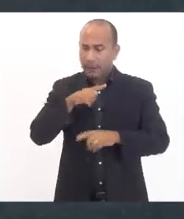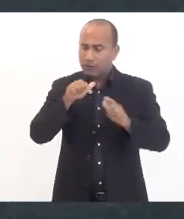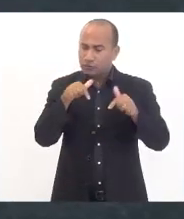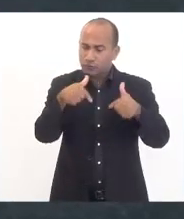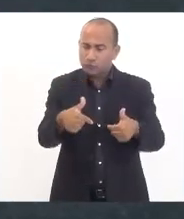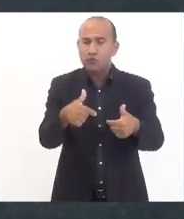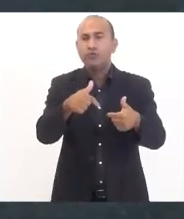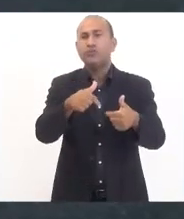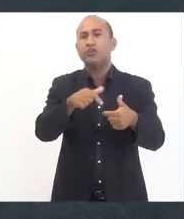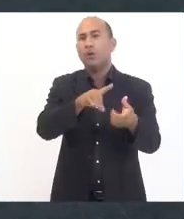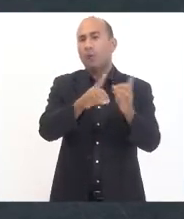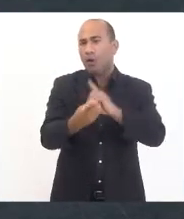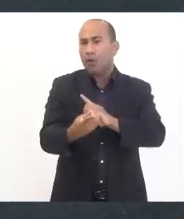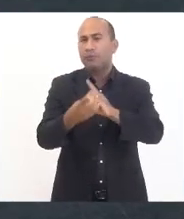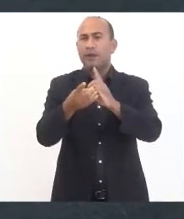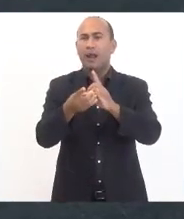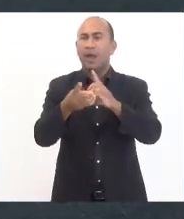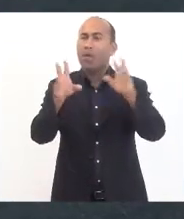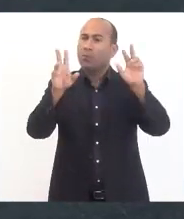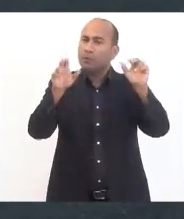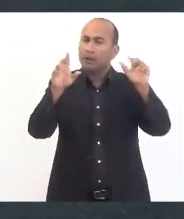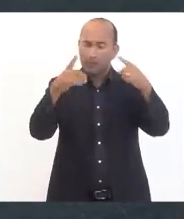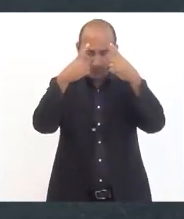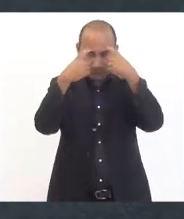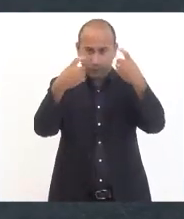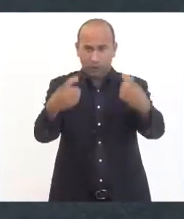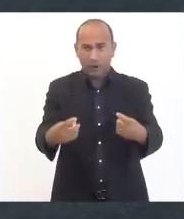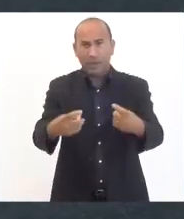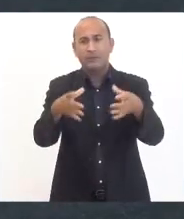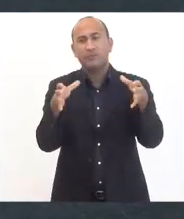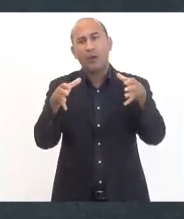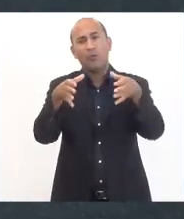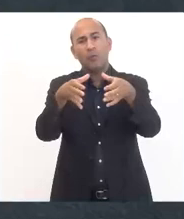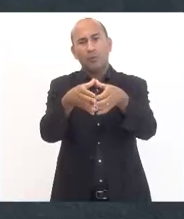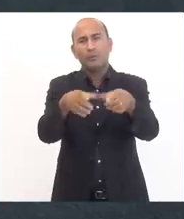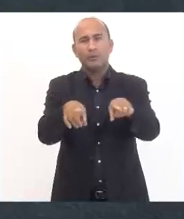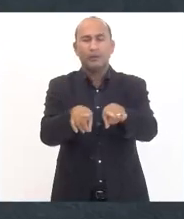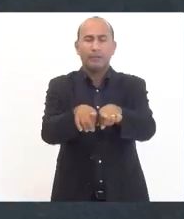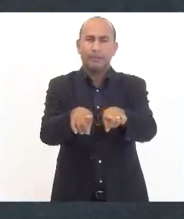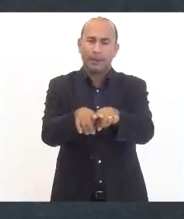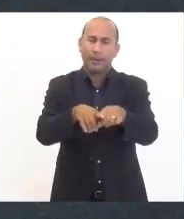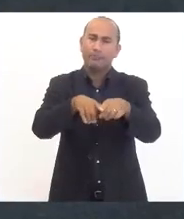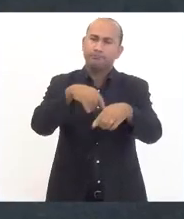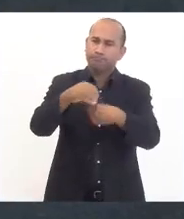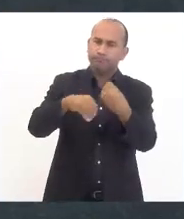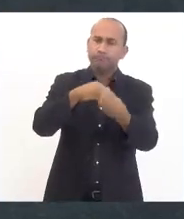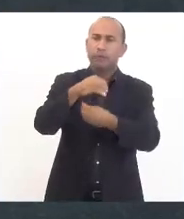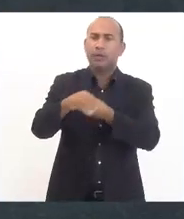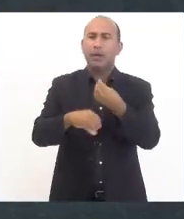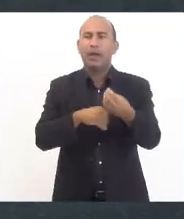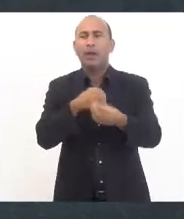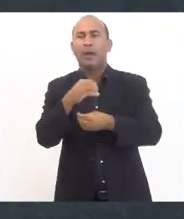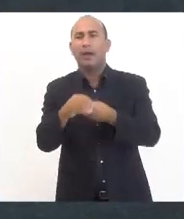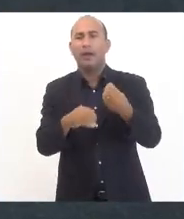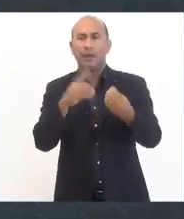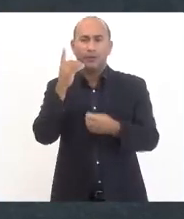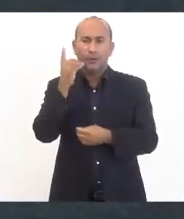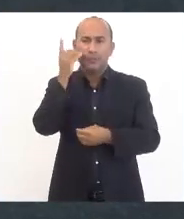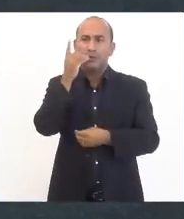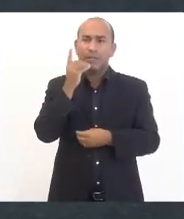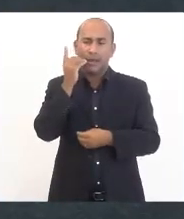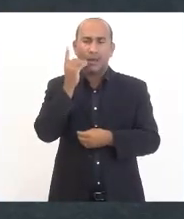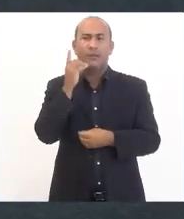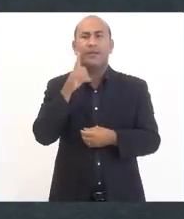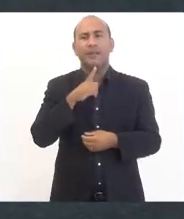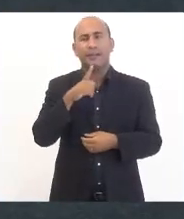seja através das ações de diversas comissões, como também através das comissões parlamentares de inquérito